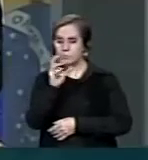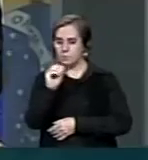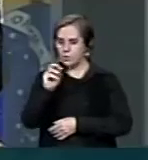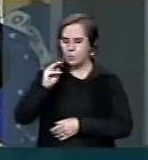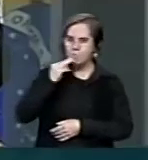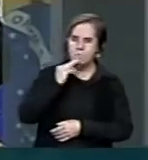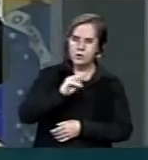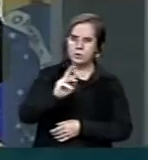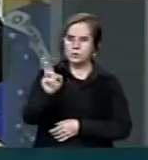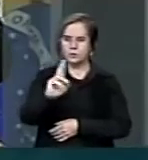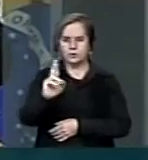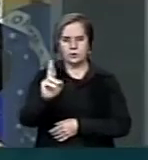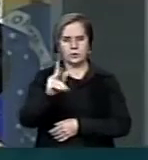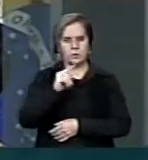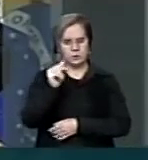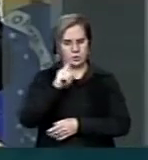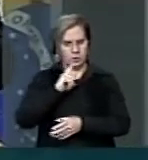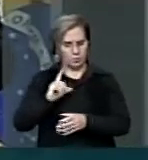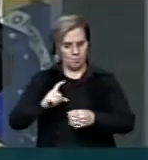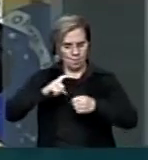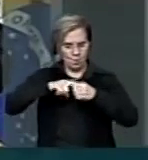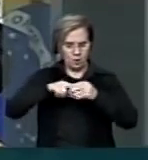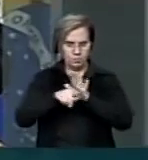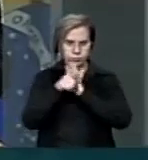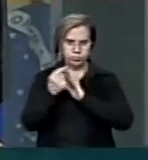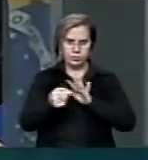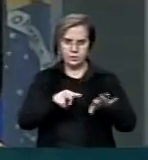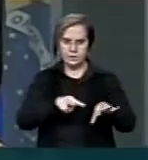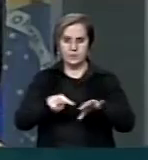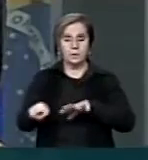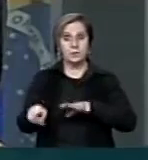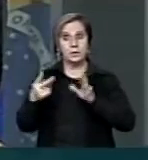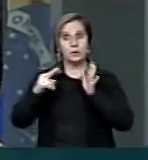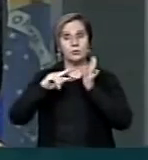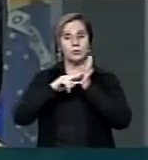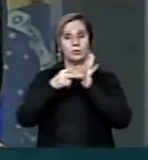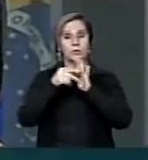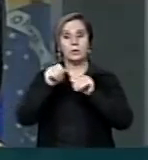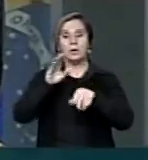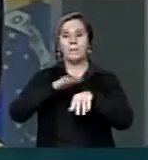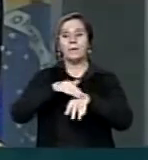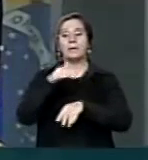de reais foram empenhados nessa semana. Isso significa mais de